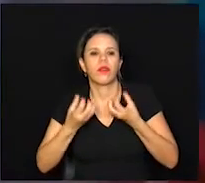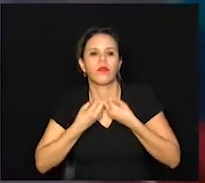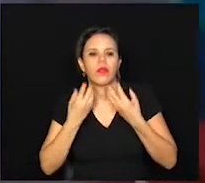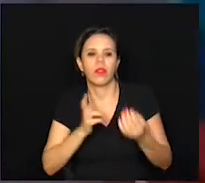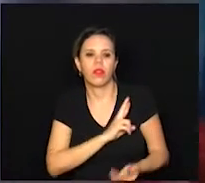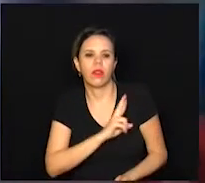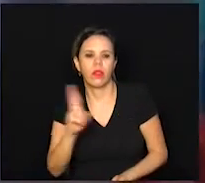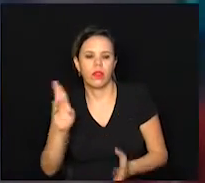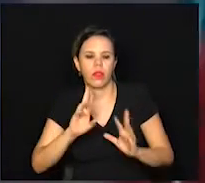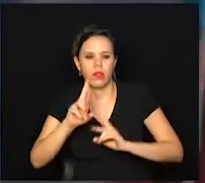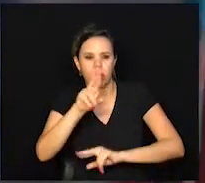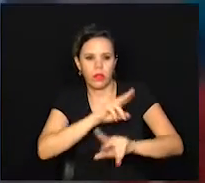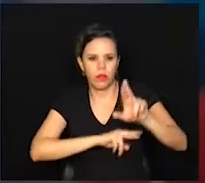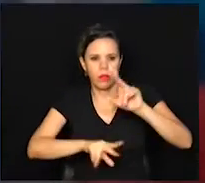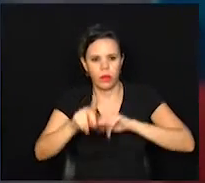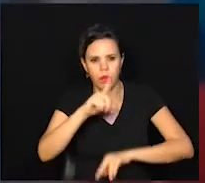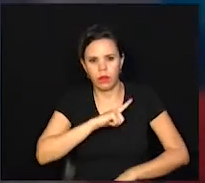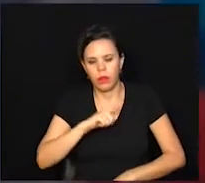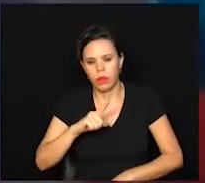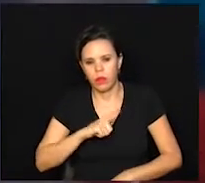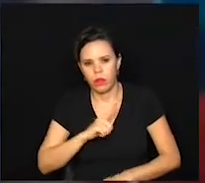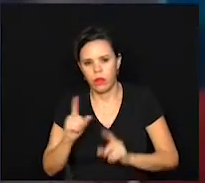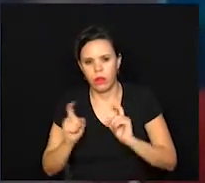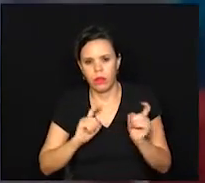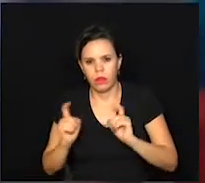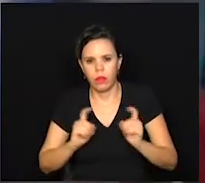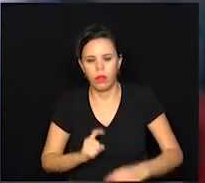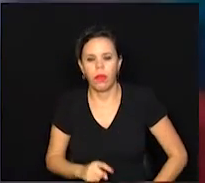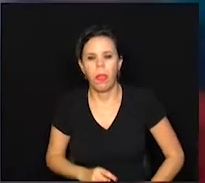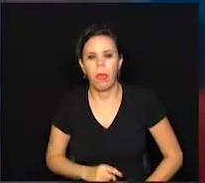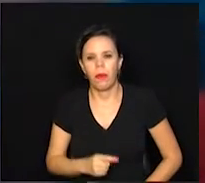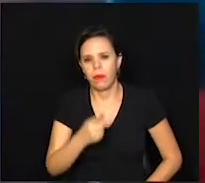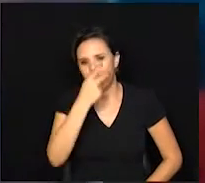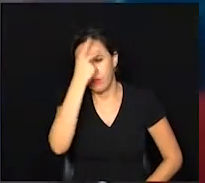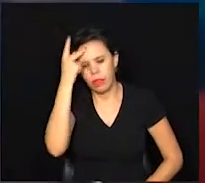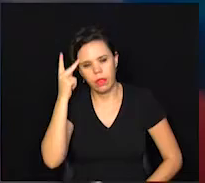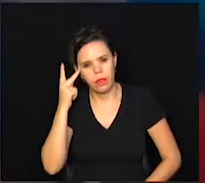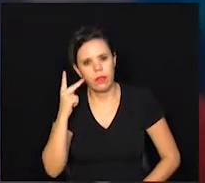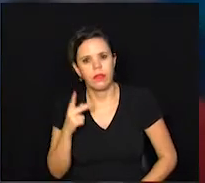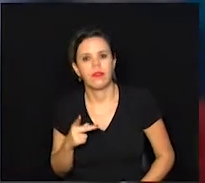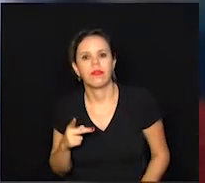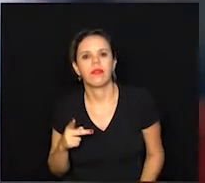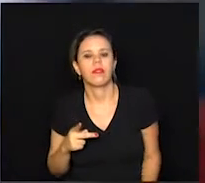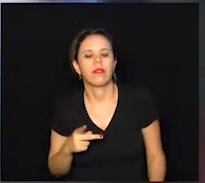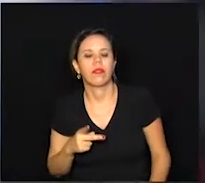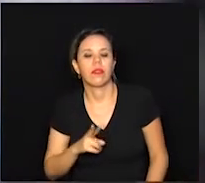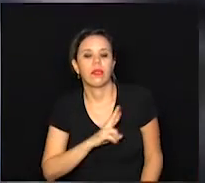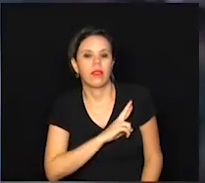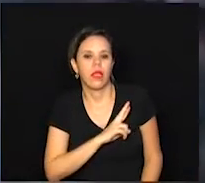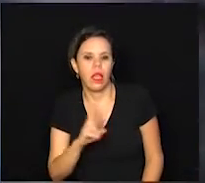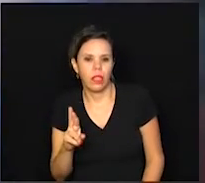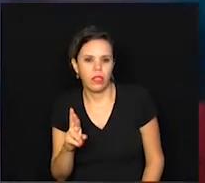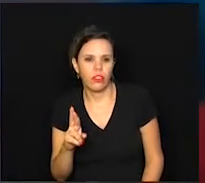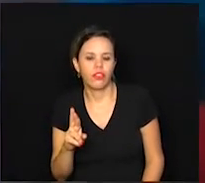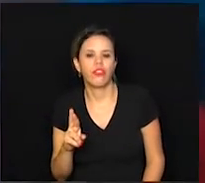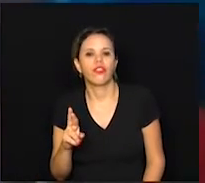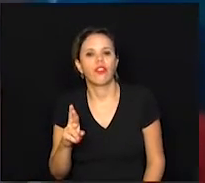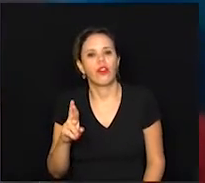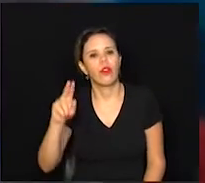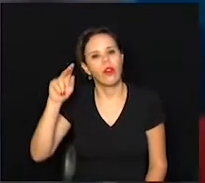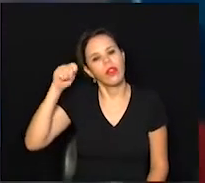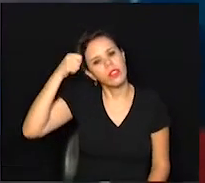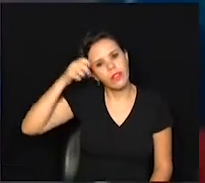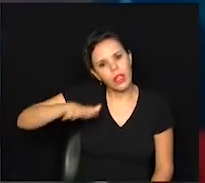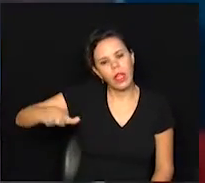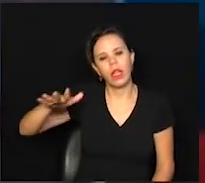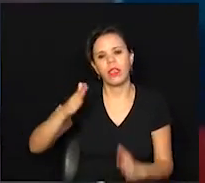religiosa. Importante dizer que nós tínhamos nas nossas reuniões pessoas das religiões de matriz africana, da Igreja Católica, de